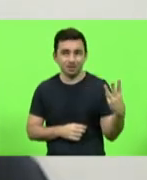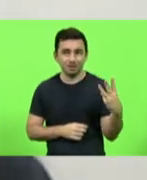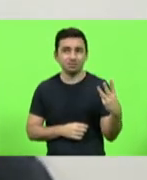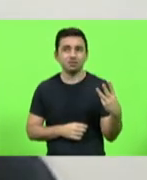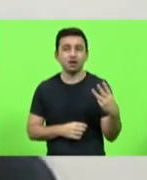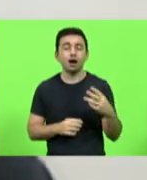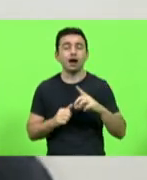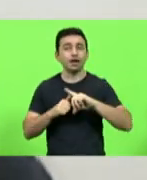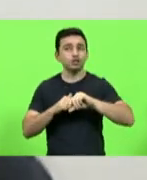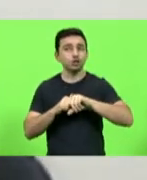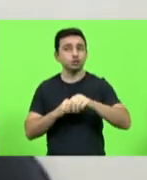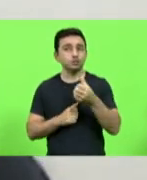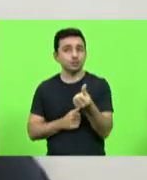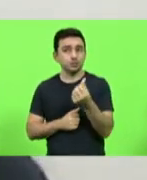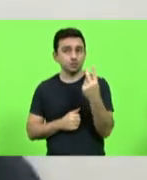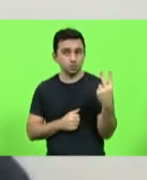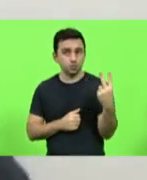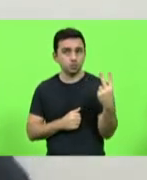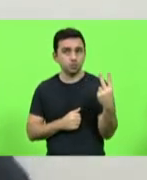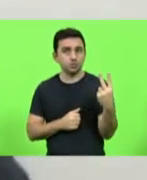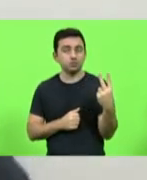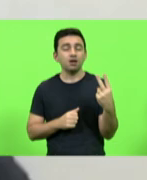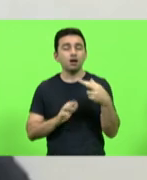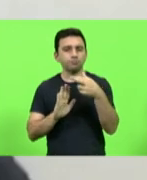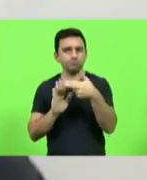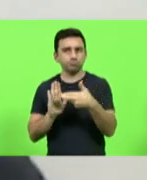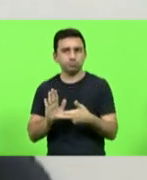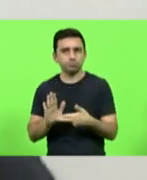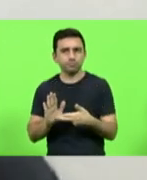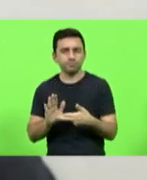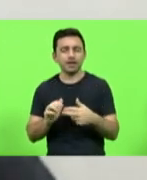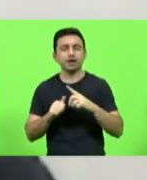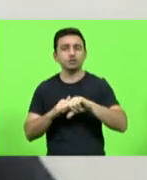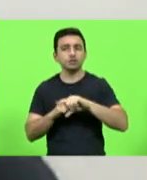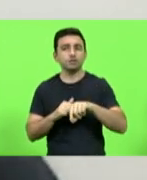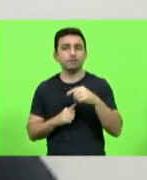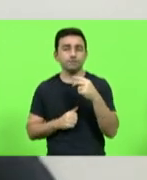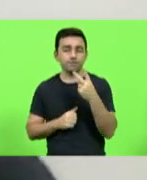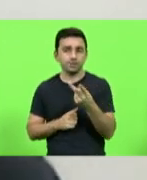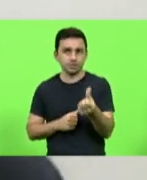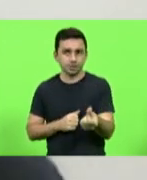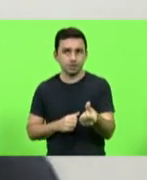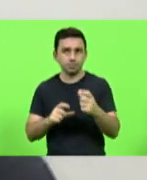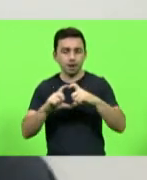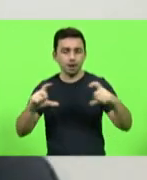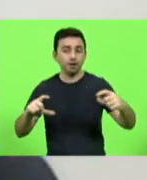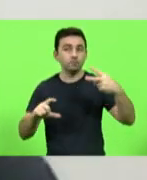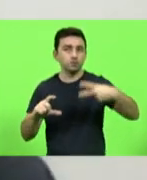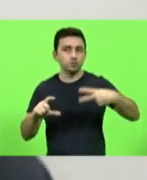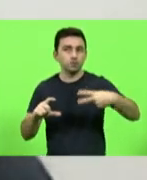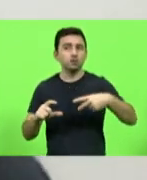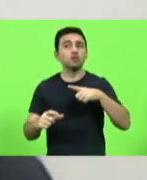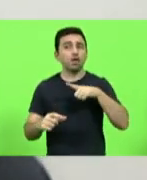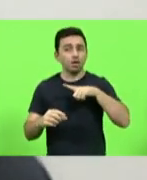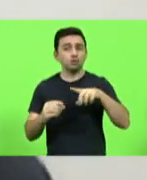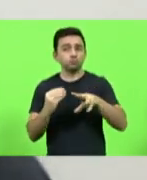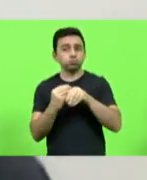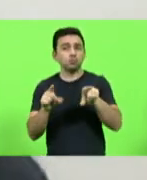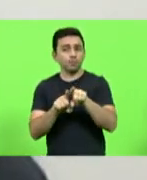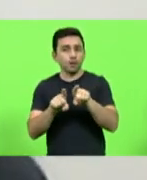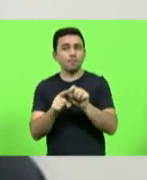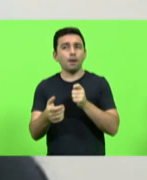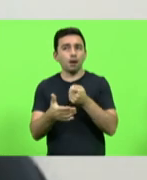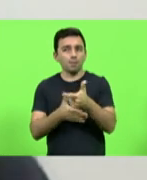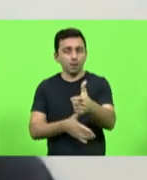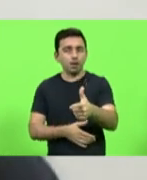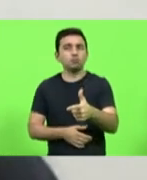artigo 62 dessa lei de regulamentação, aliás, artigo 26, parágrafo 2º, inclui o pagamento dos profissionais, psicólogas e